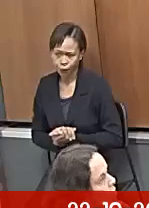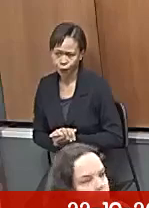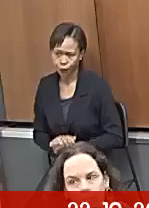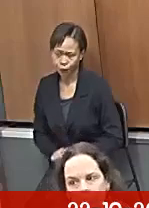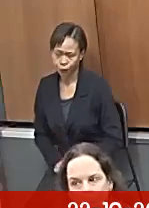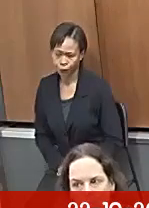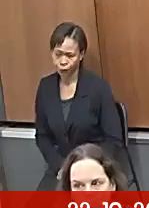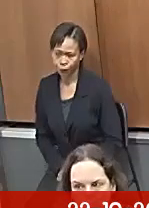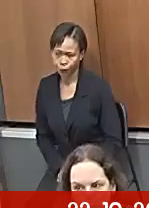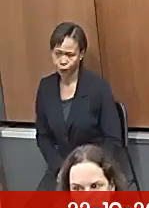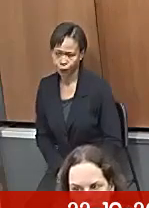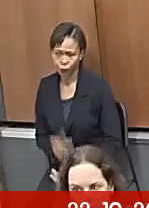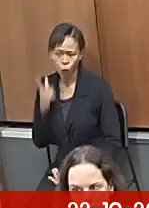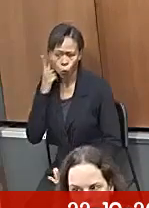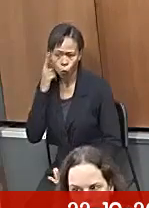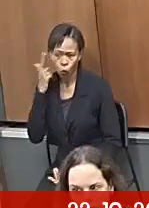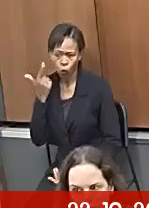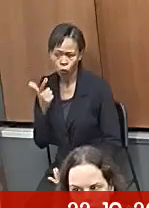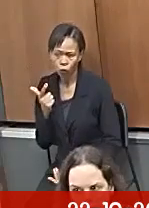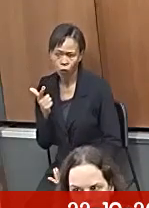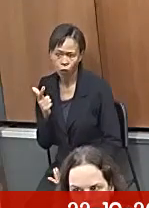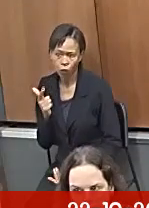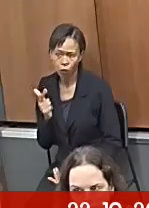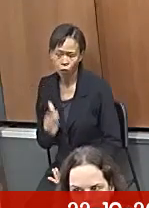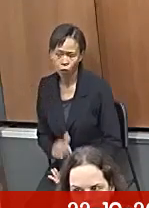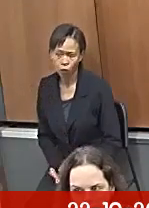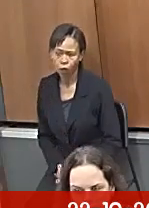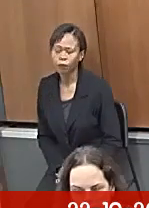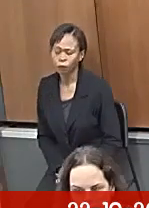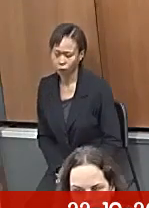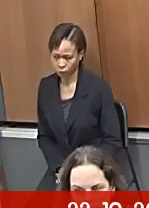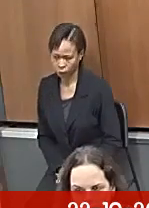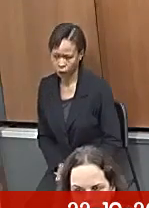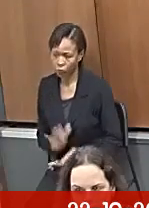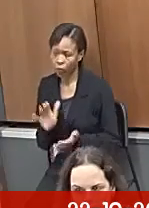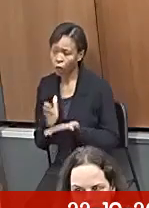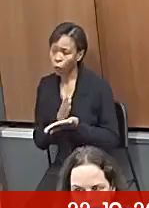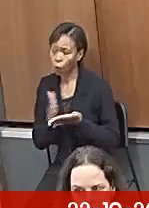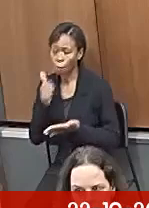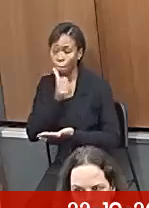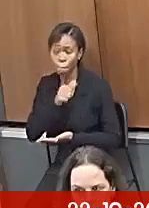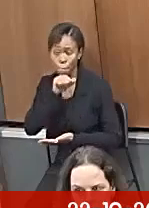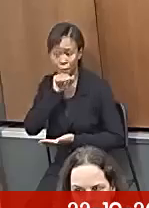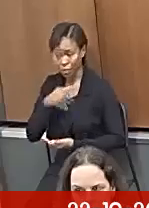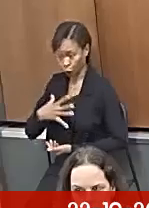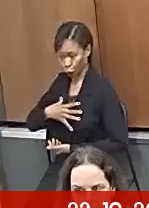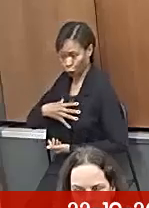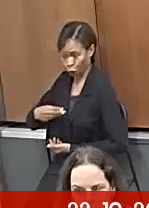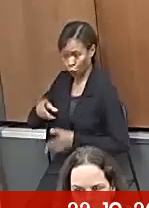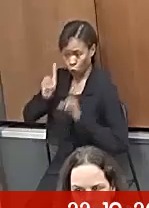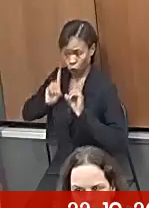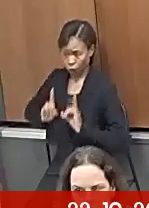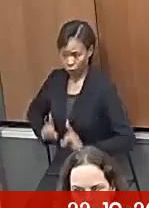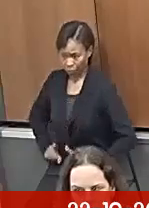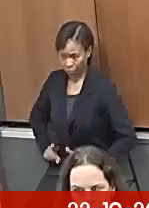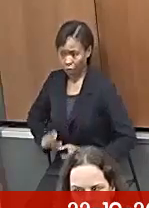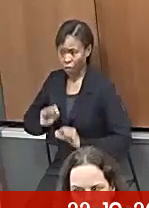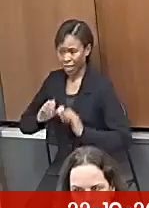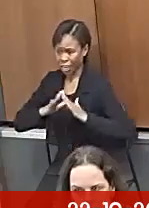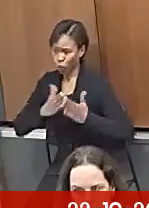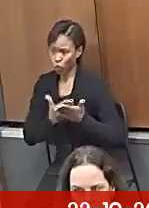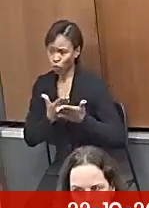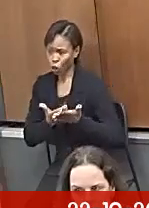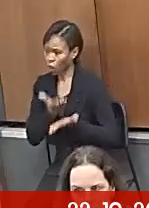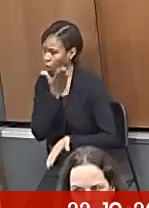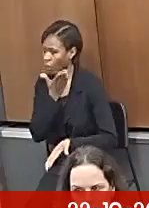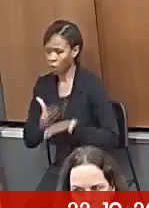Minas. Está sem áudio, só... Mães de crianças com deficiência têm a matrícula dos filhos recusada